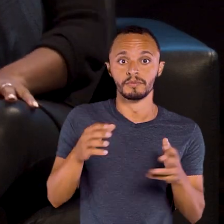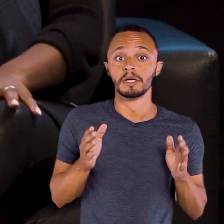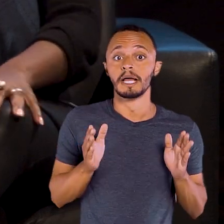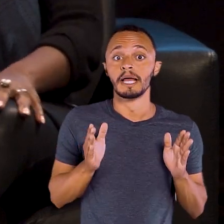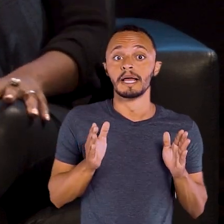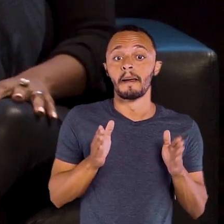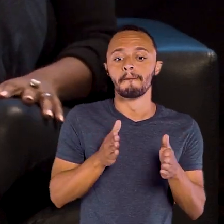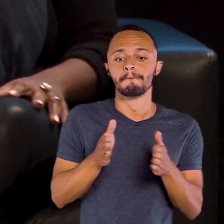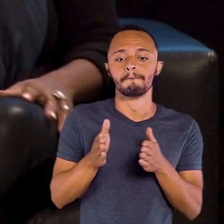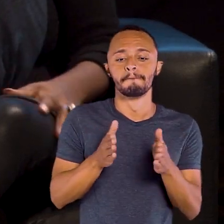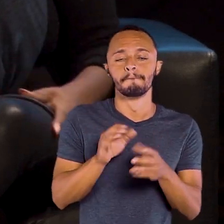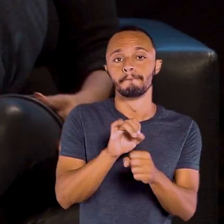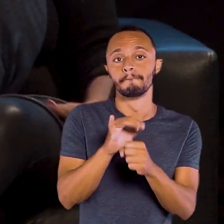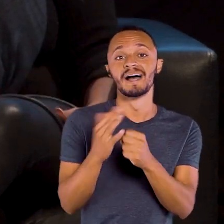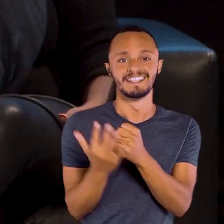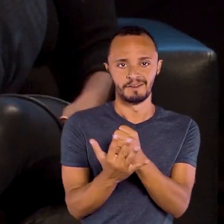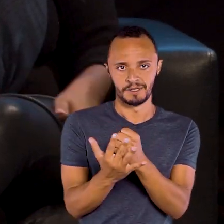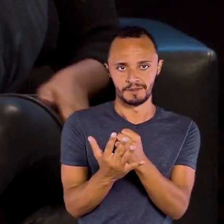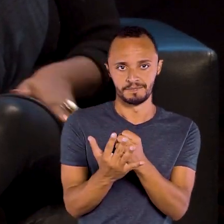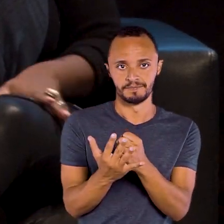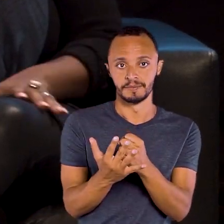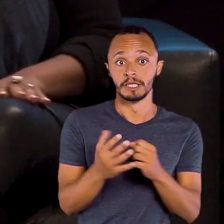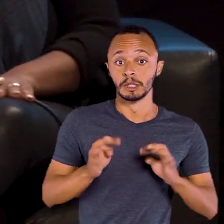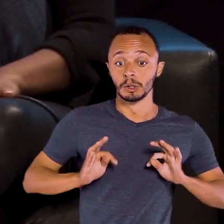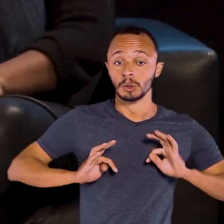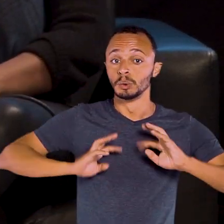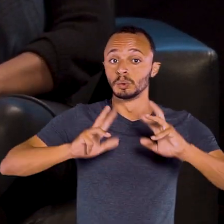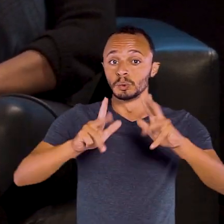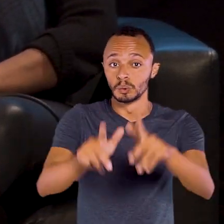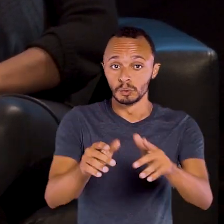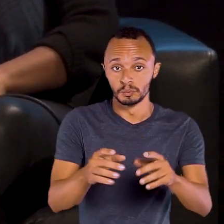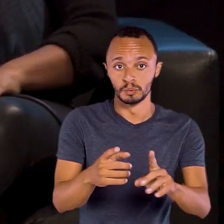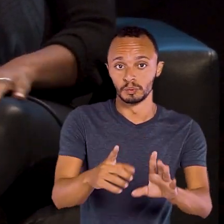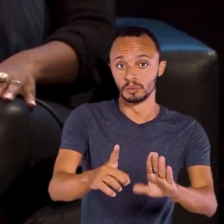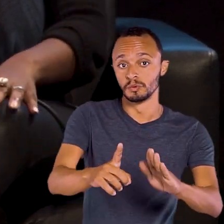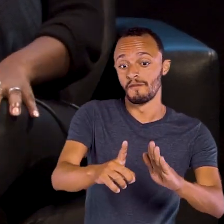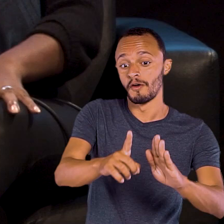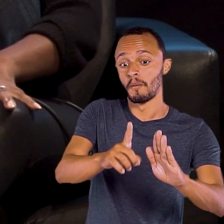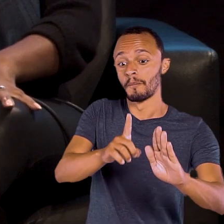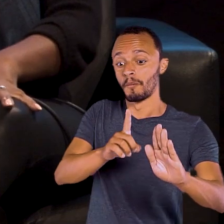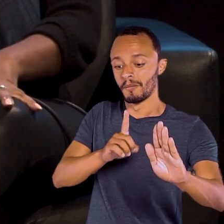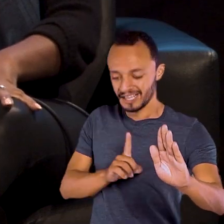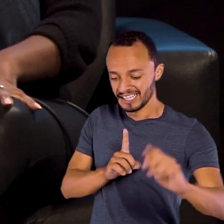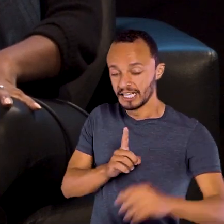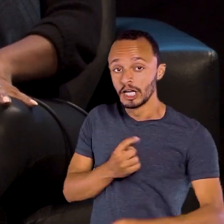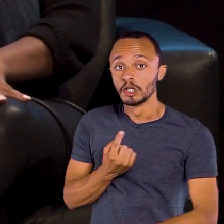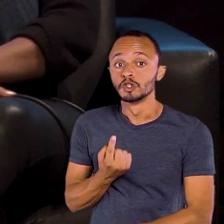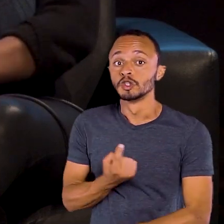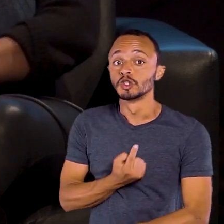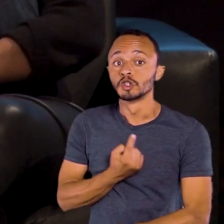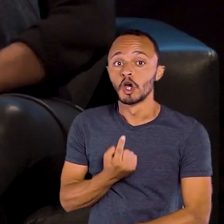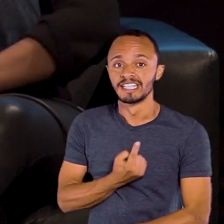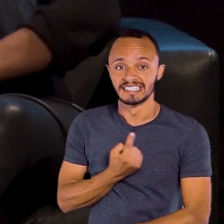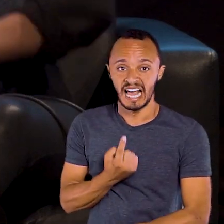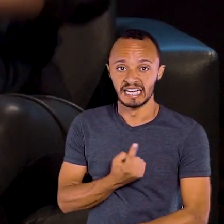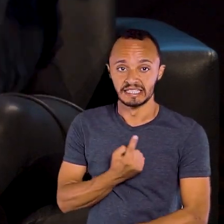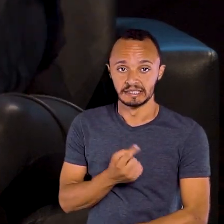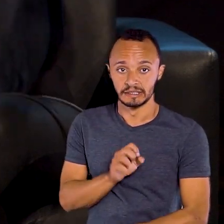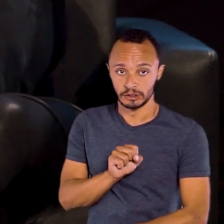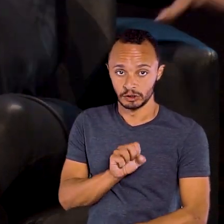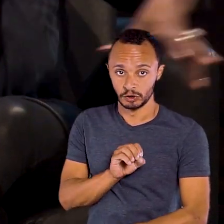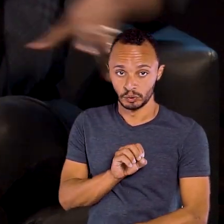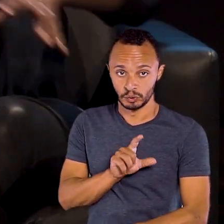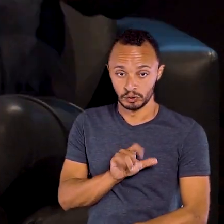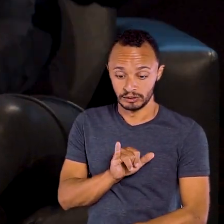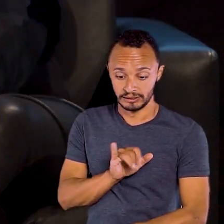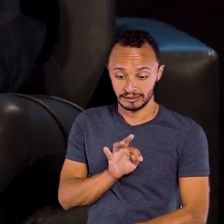ficou confinado. E, nessa solitária, a gente entrou dentro das casas, mas as casas meio que